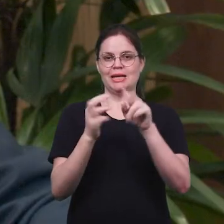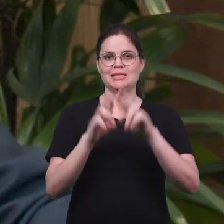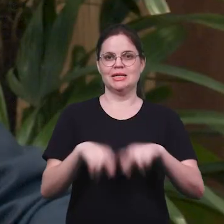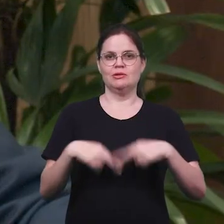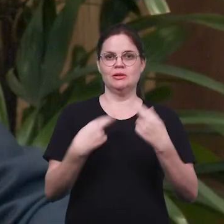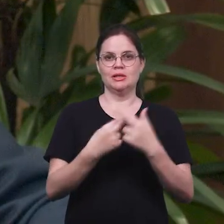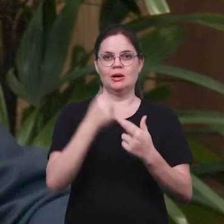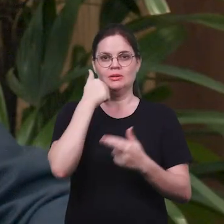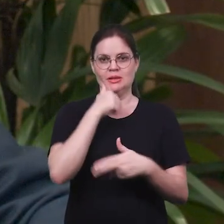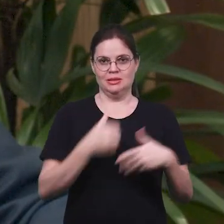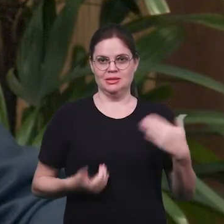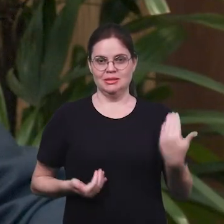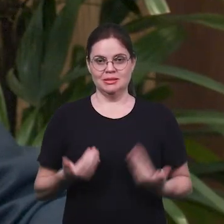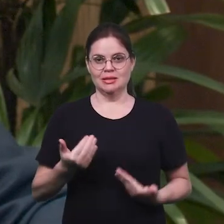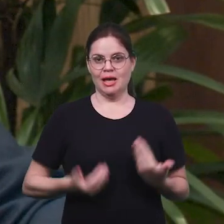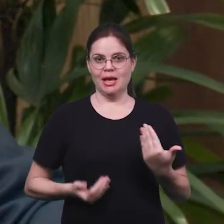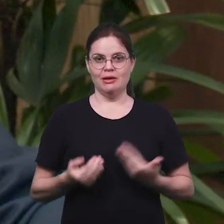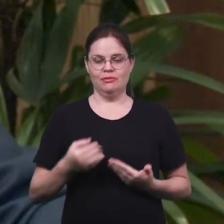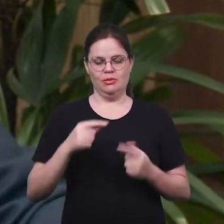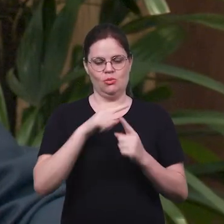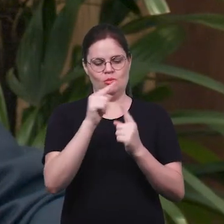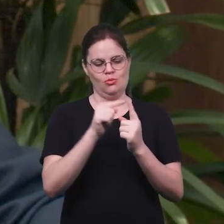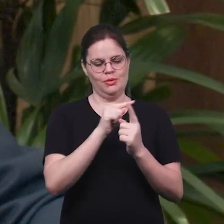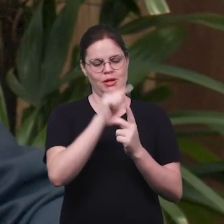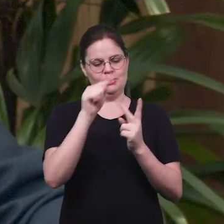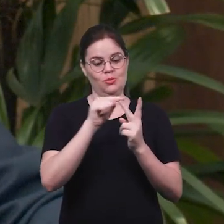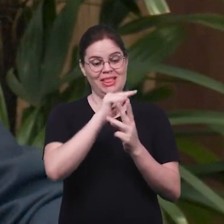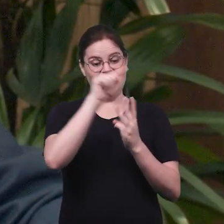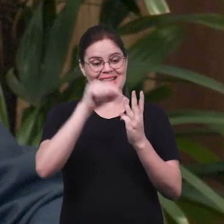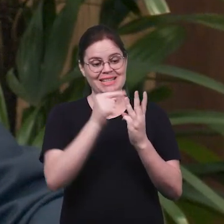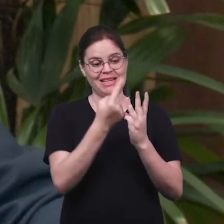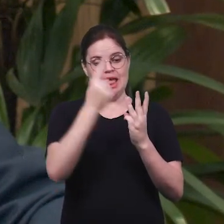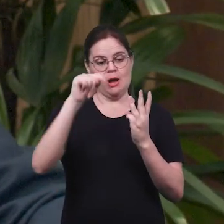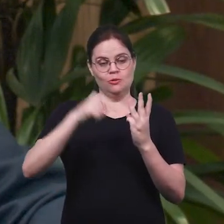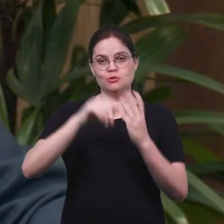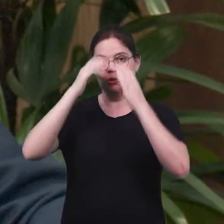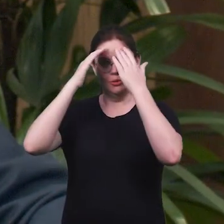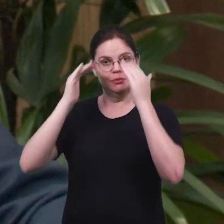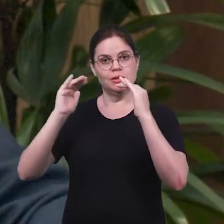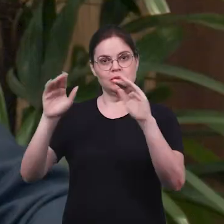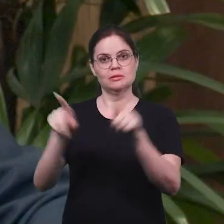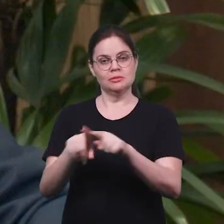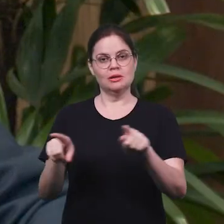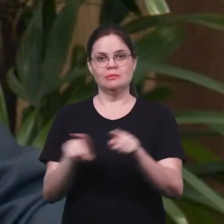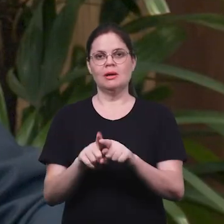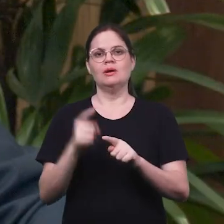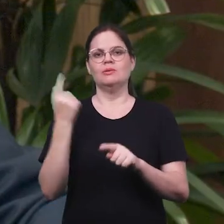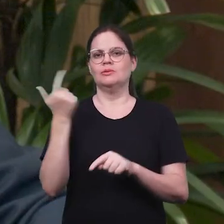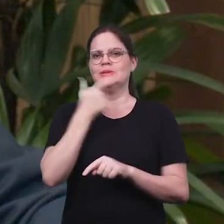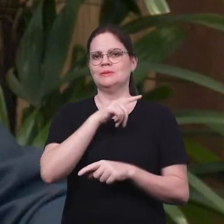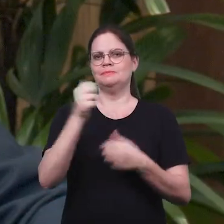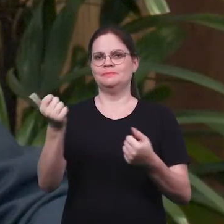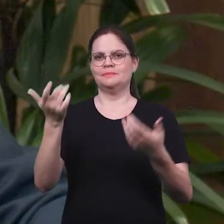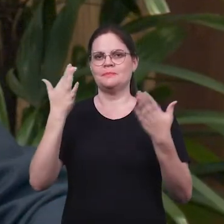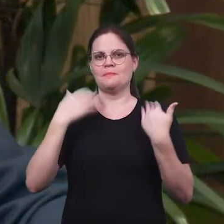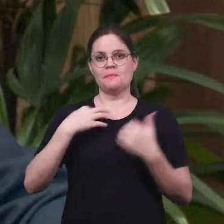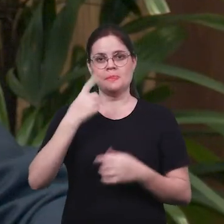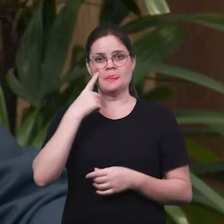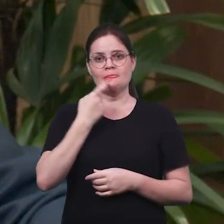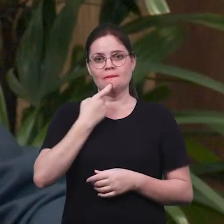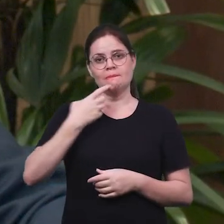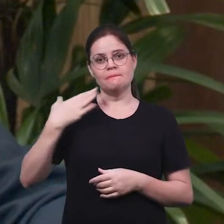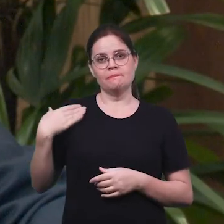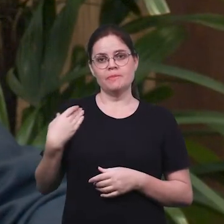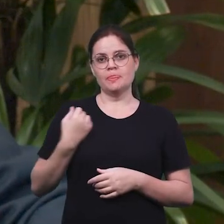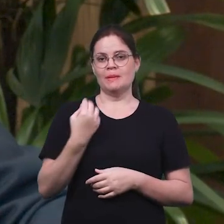de servas, ela atendeu a voz do Senhor e foi agora, hein? Foi recentemente, 4 de